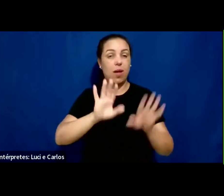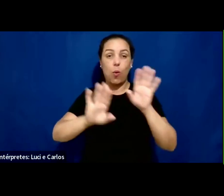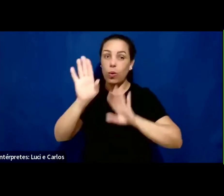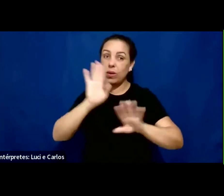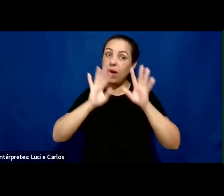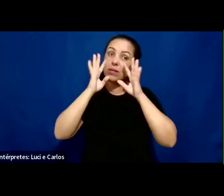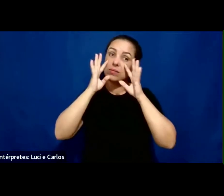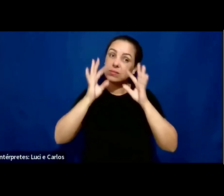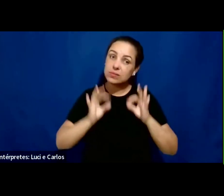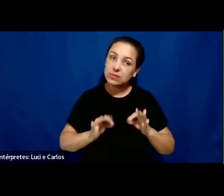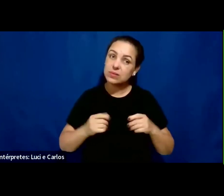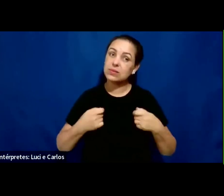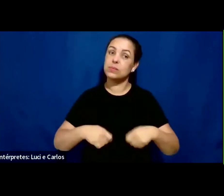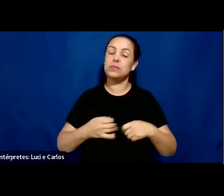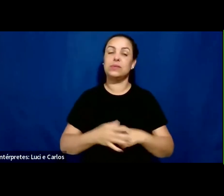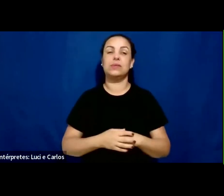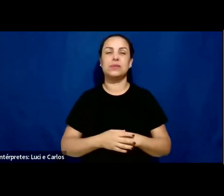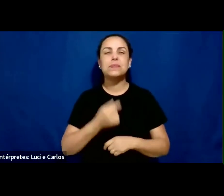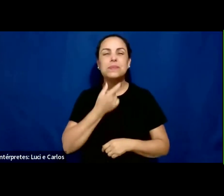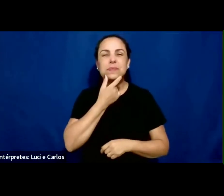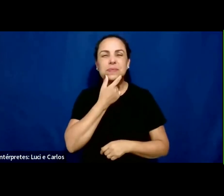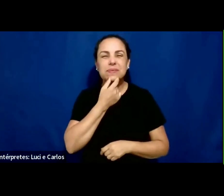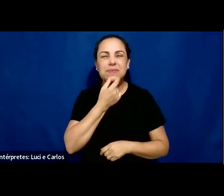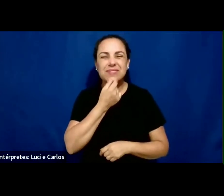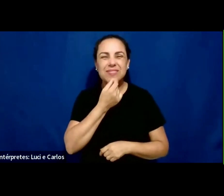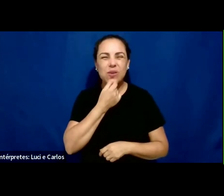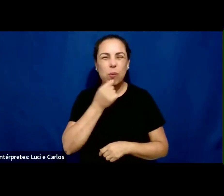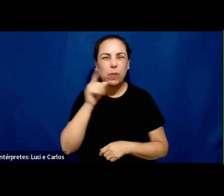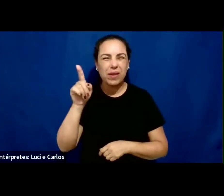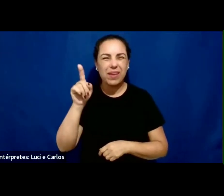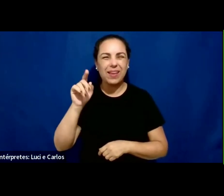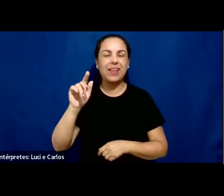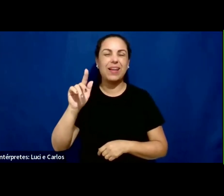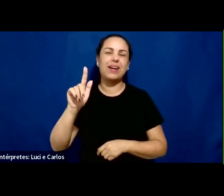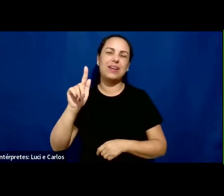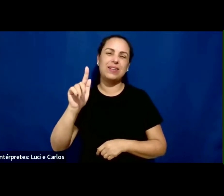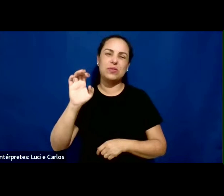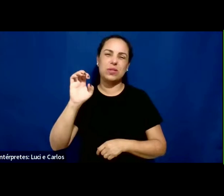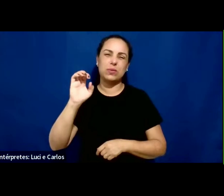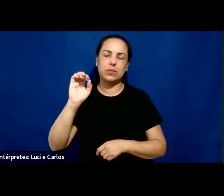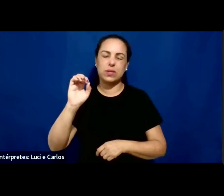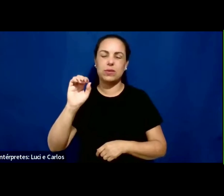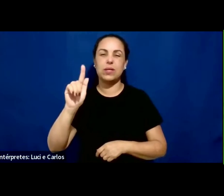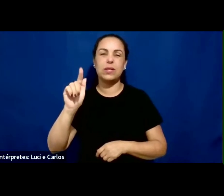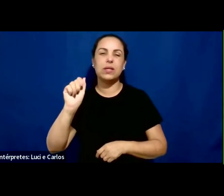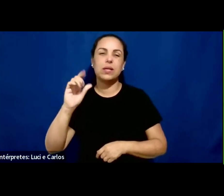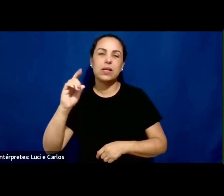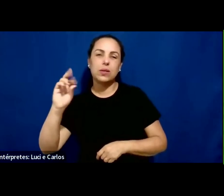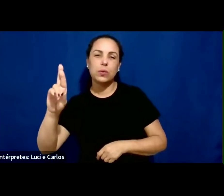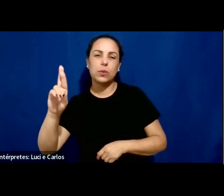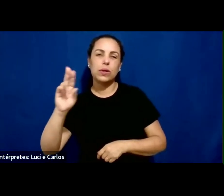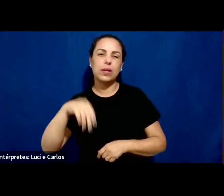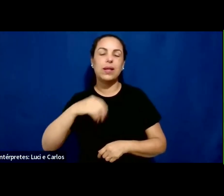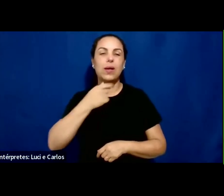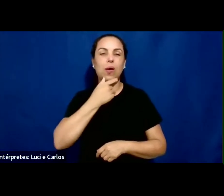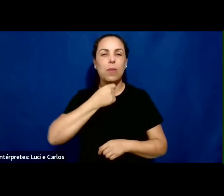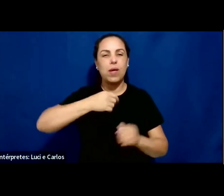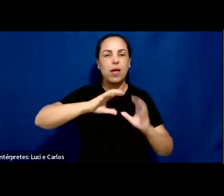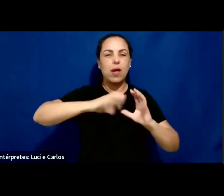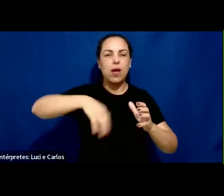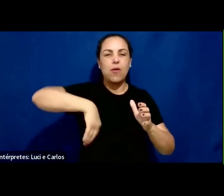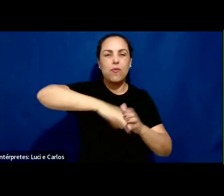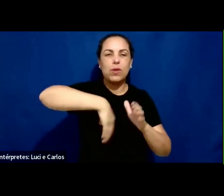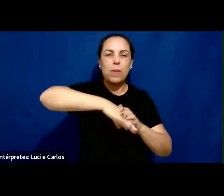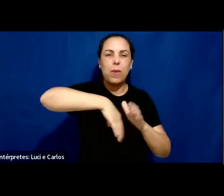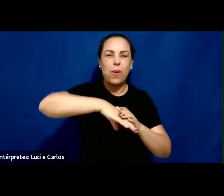tá? O jogador Pelé, né, aquele ídolo do futebol mundial, morreu, faleceu, acometido de câncer